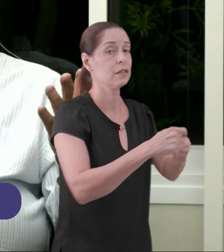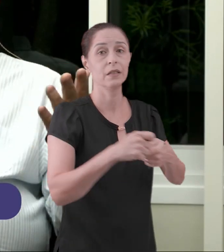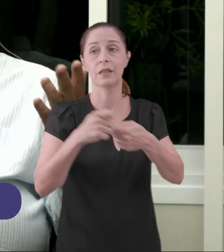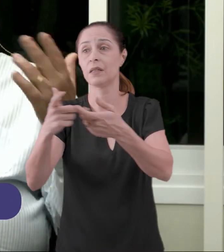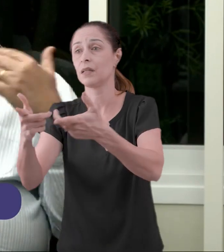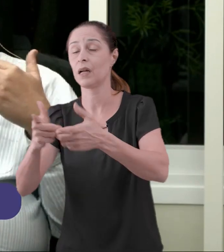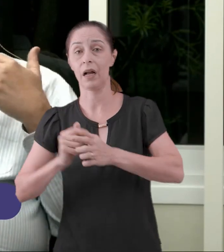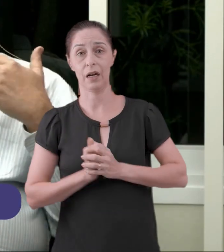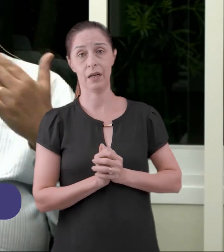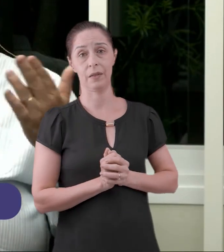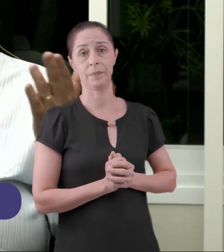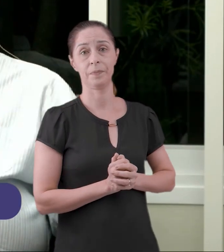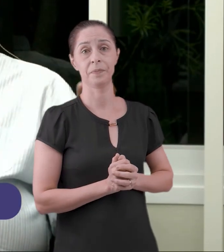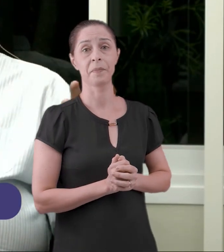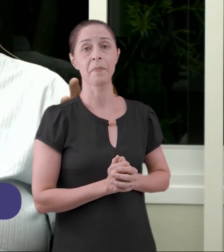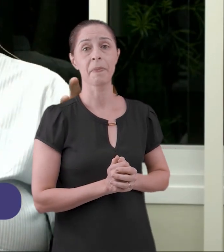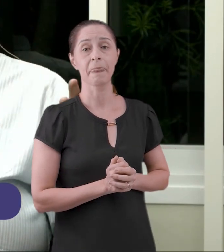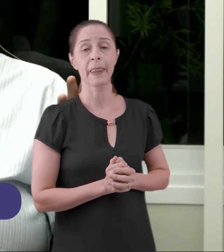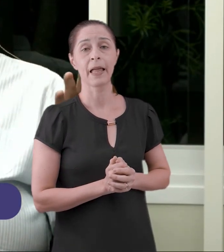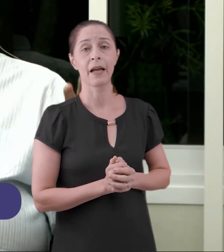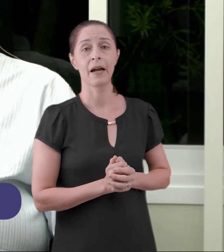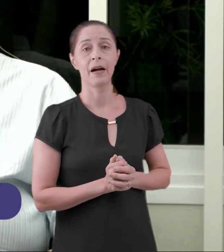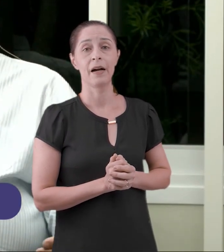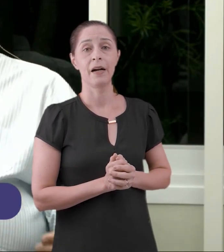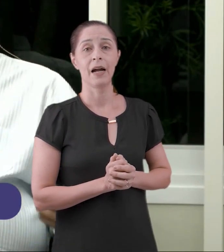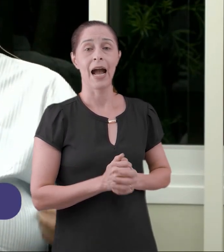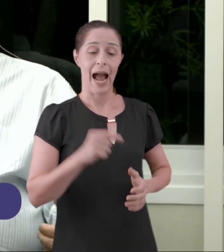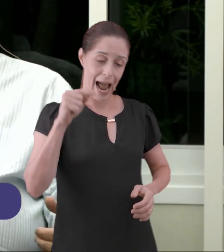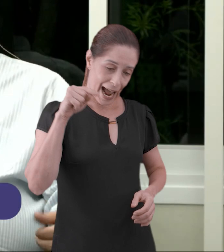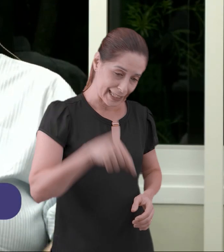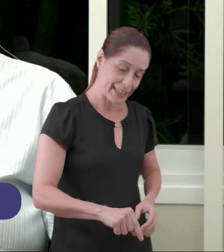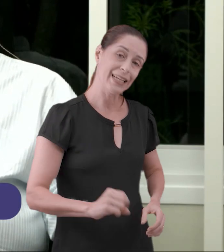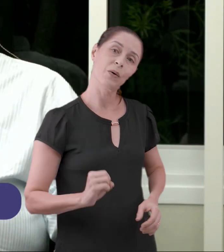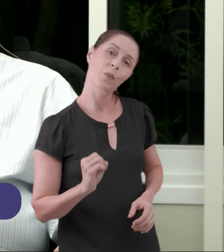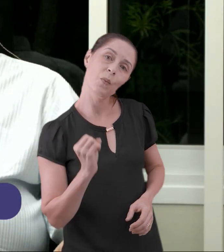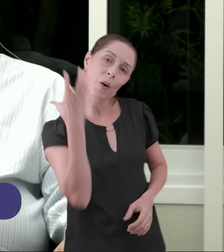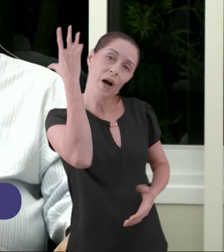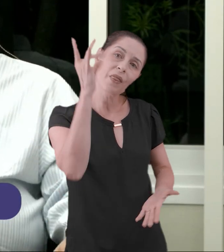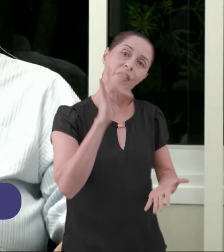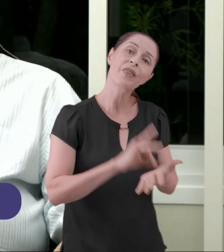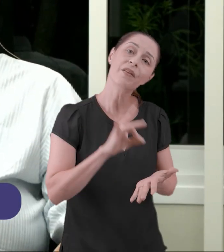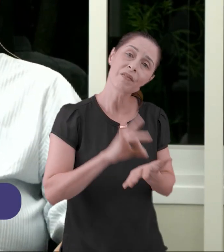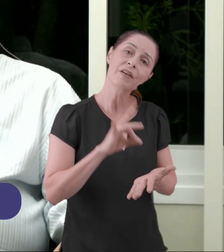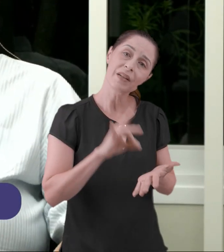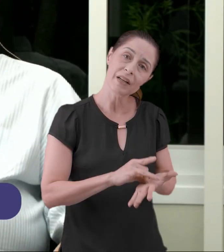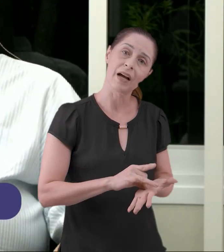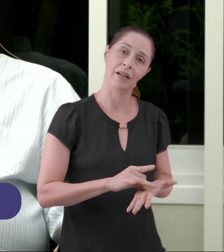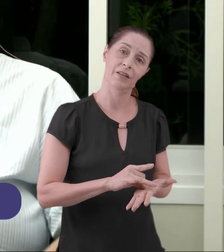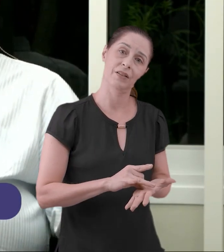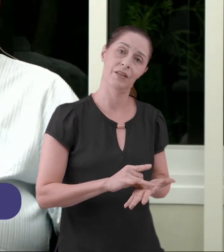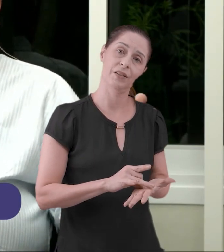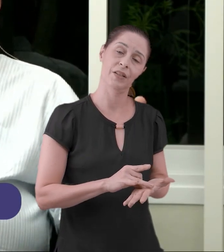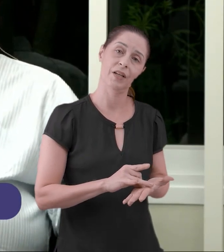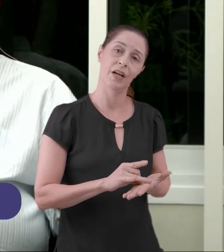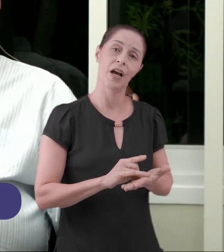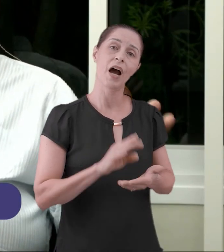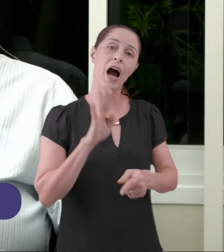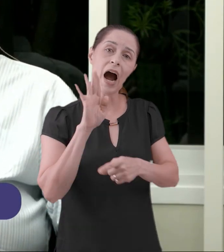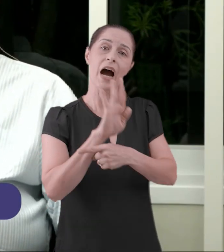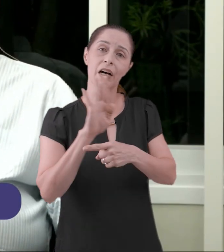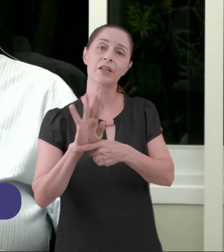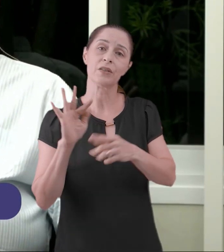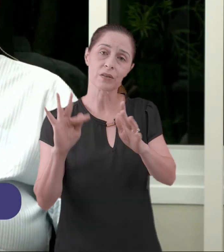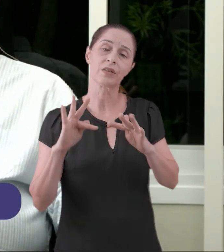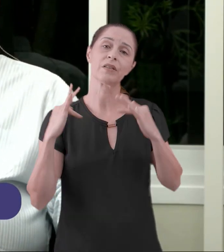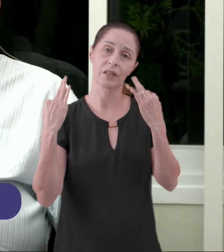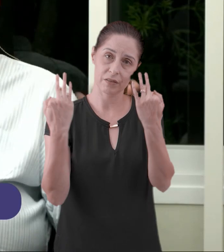porque não é discurso, né? Elas, de fato, estão vivendo isso, né? A Eliana aqui trabalha com